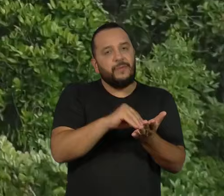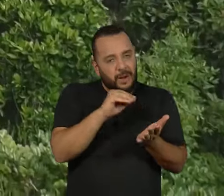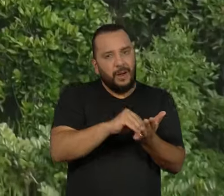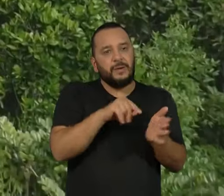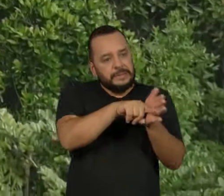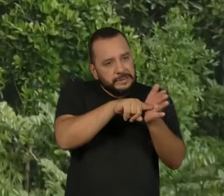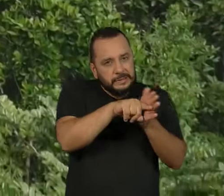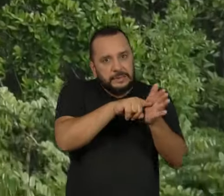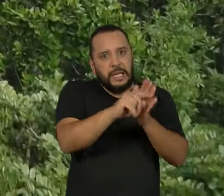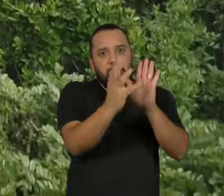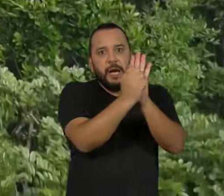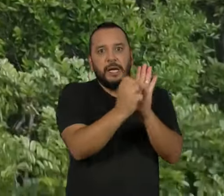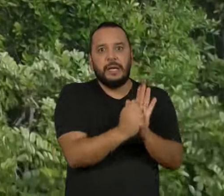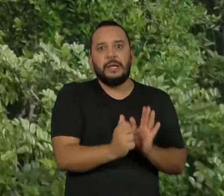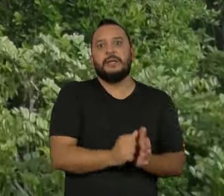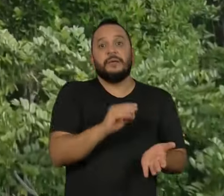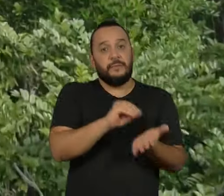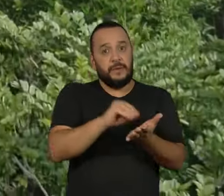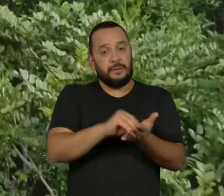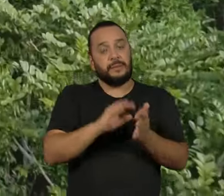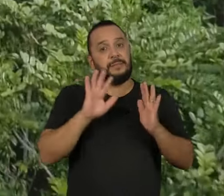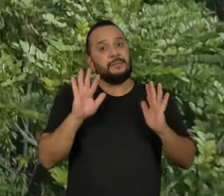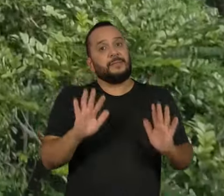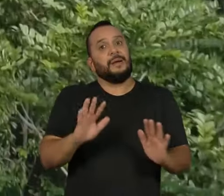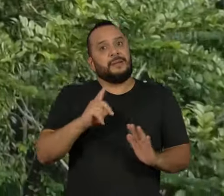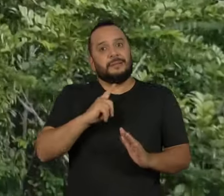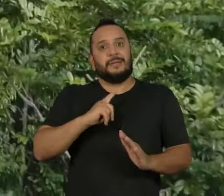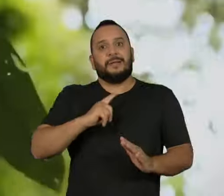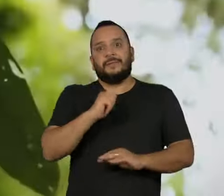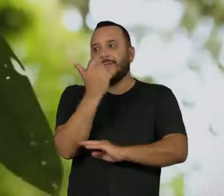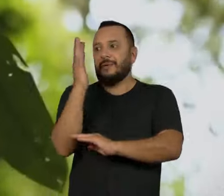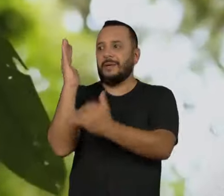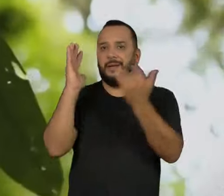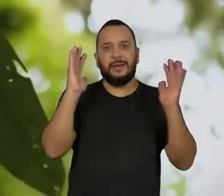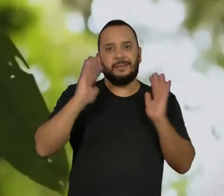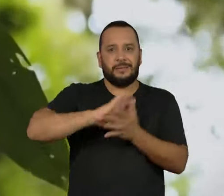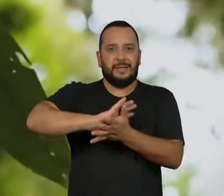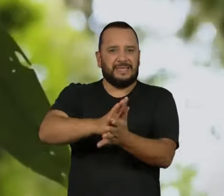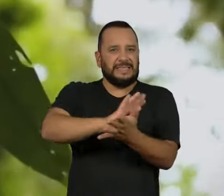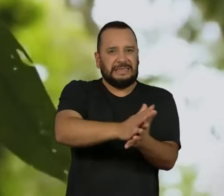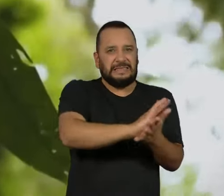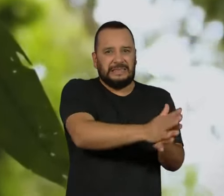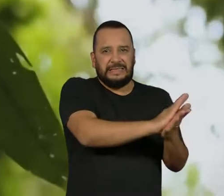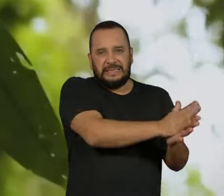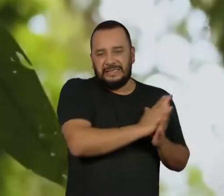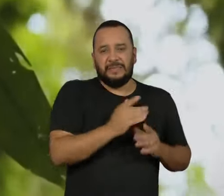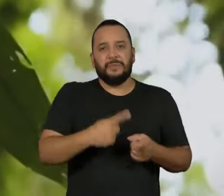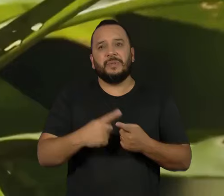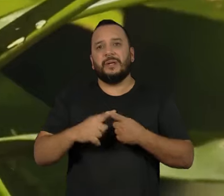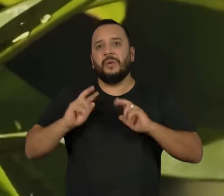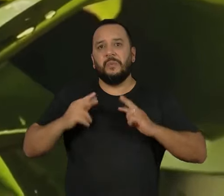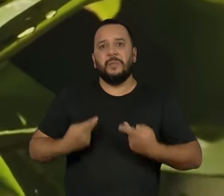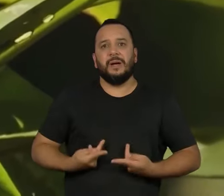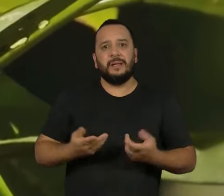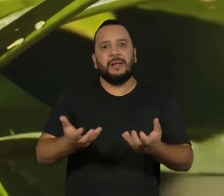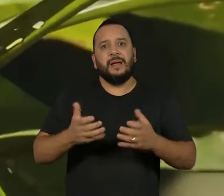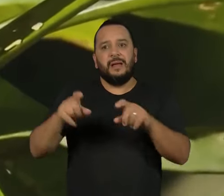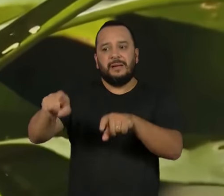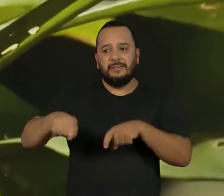estudadas. Mas, diante da destruição acelerada das florestas, provocada por atividades humanas como o avanço